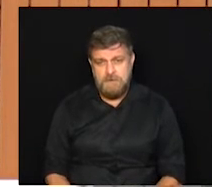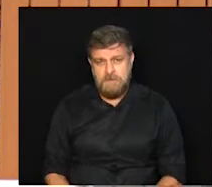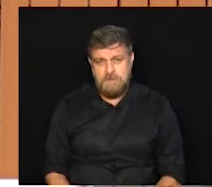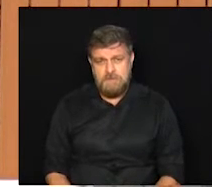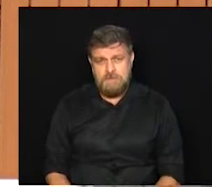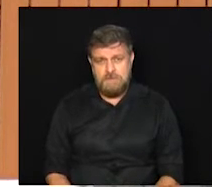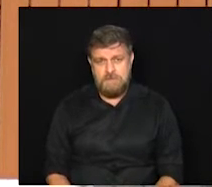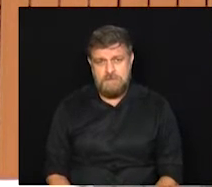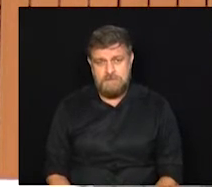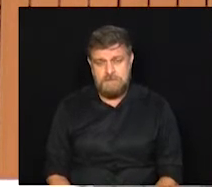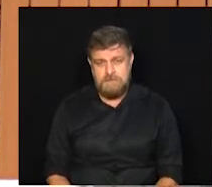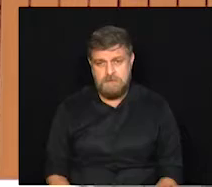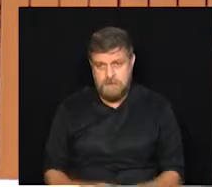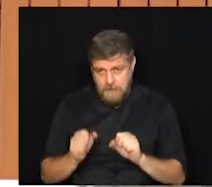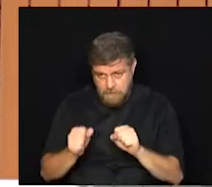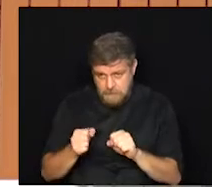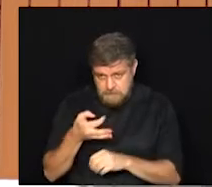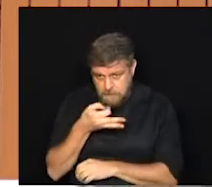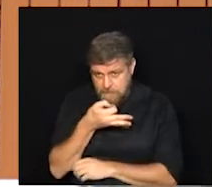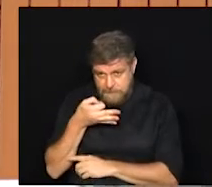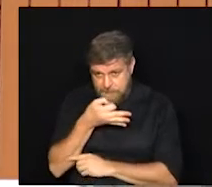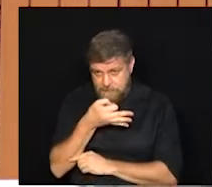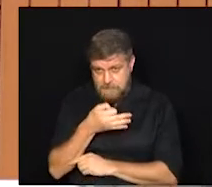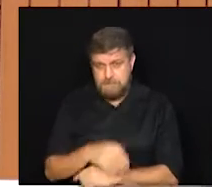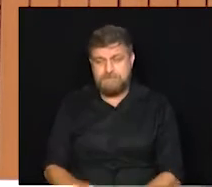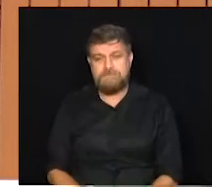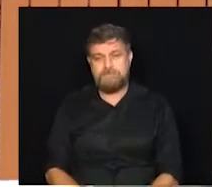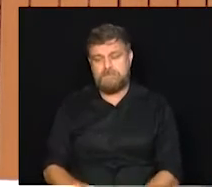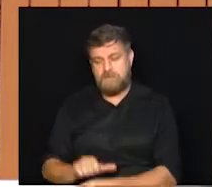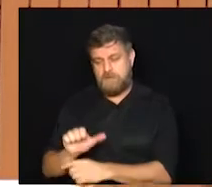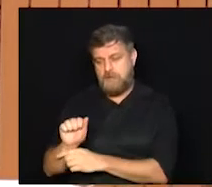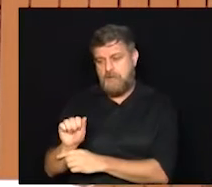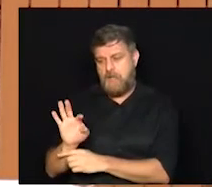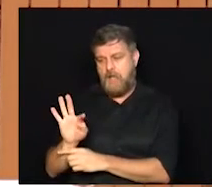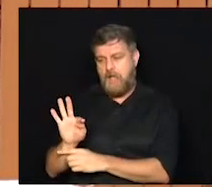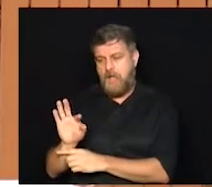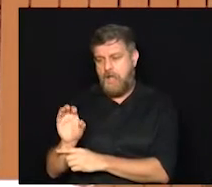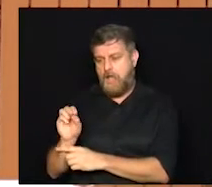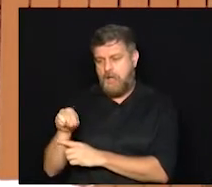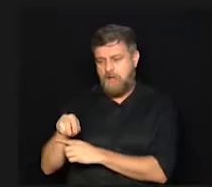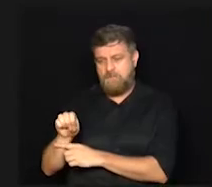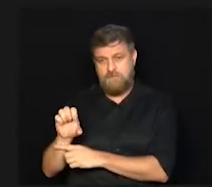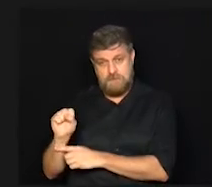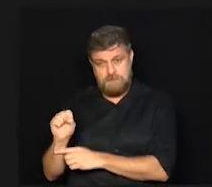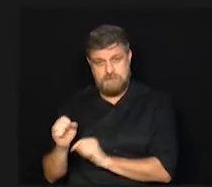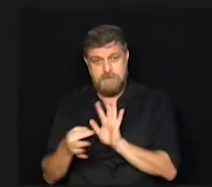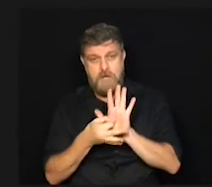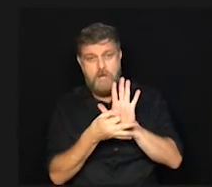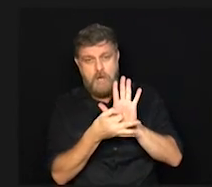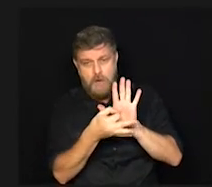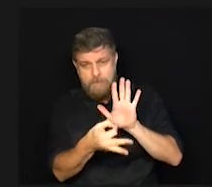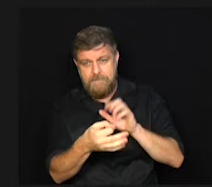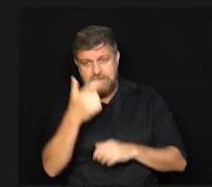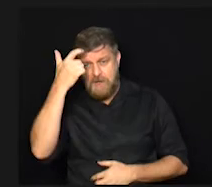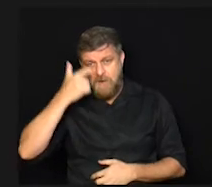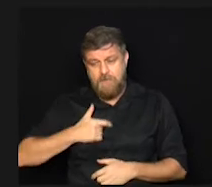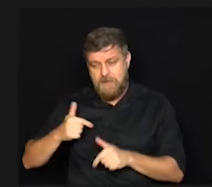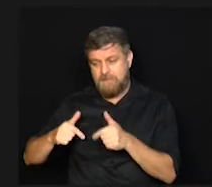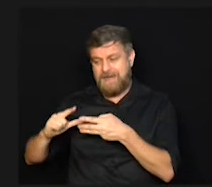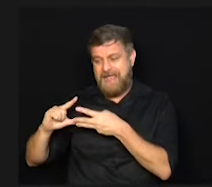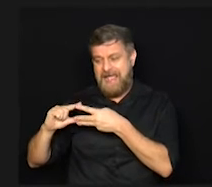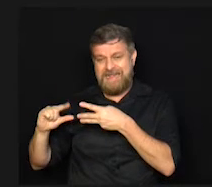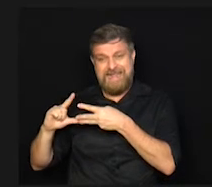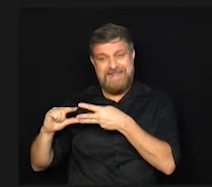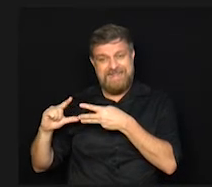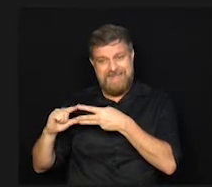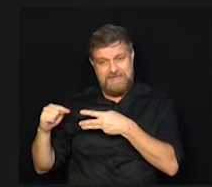Posso falar, não? Opa, sim, pode sim, Afonso. Não, o vereador, na linha de sugestão, eu trabalhei na INDEC 22 anos,